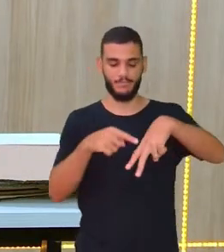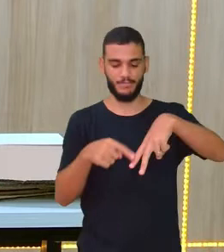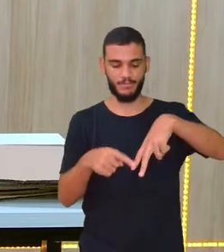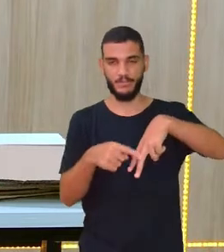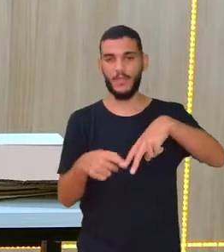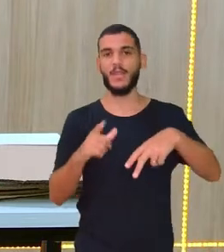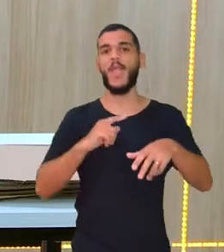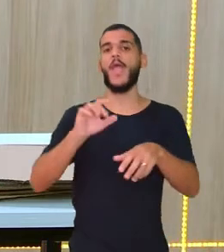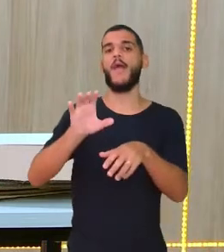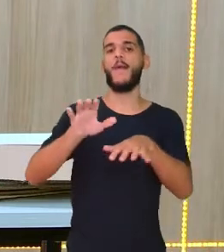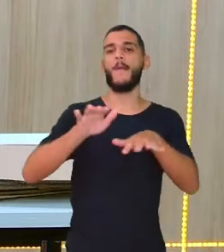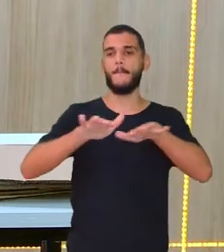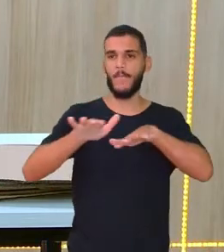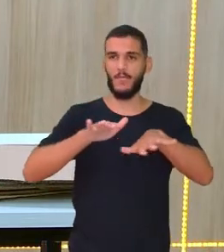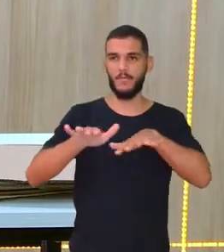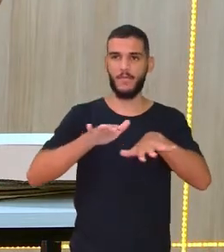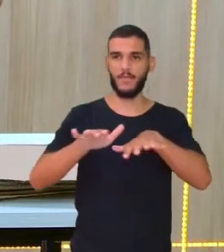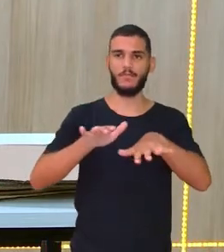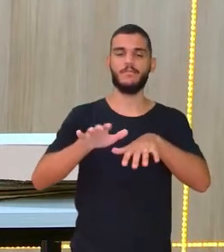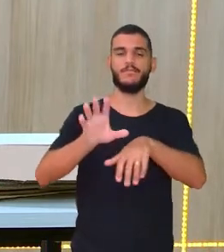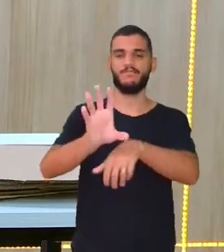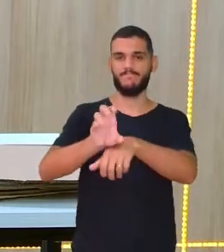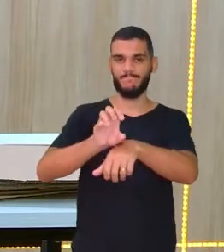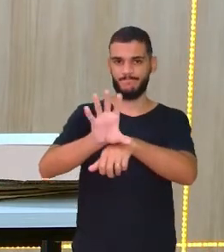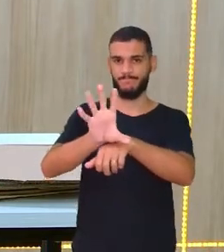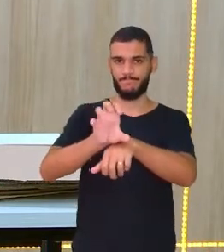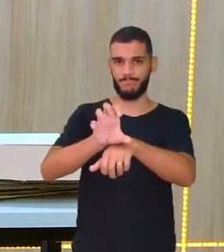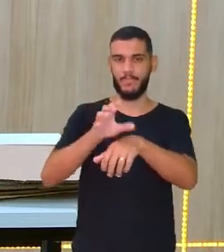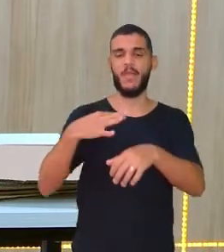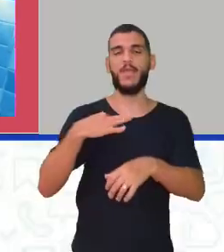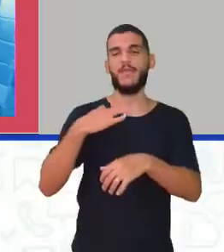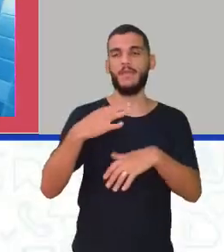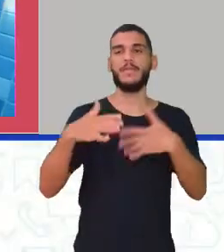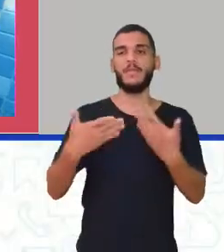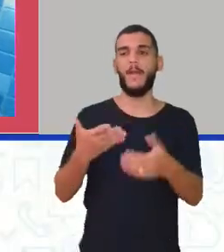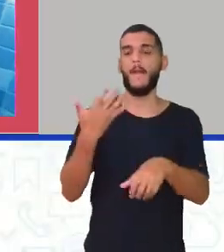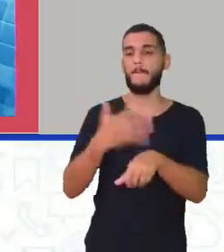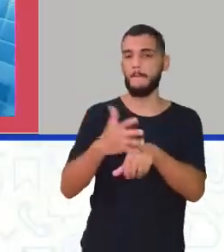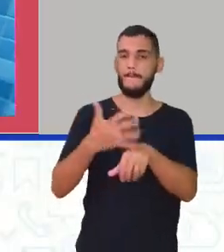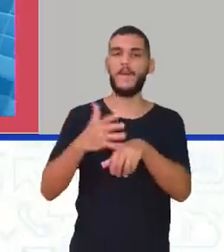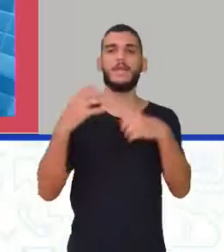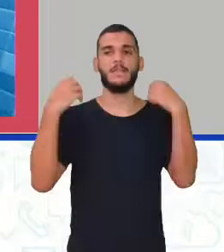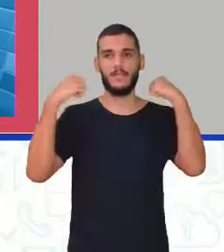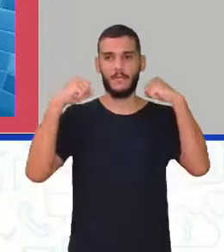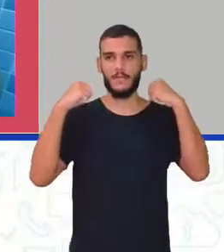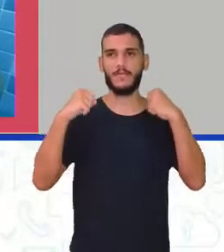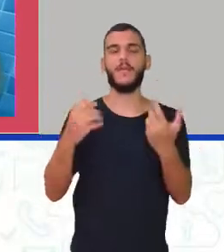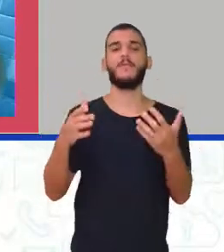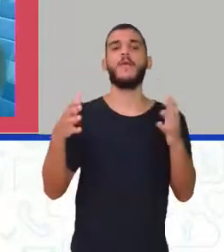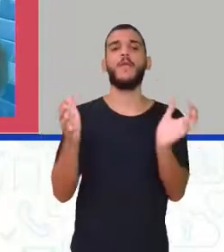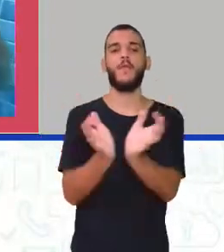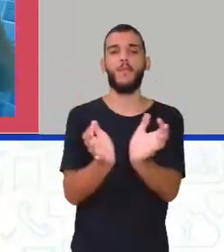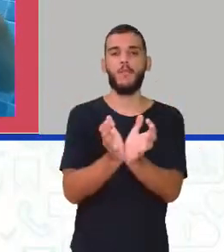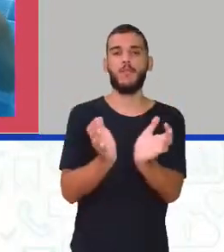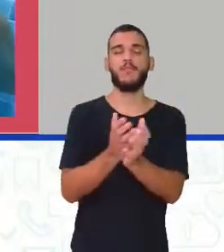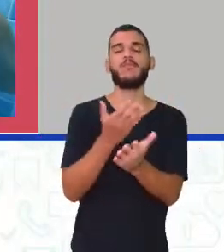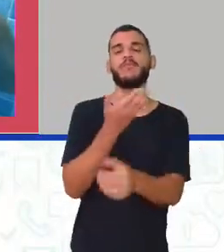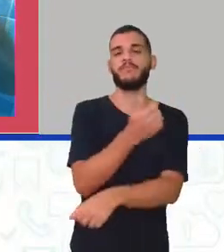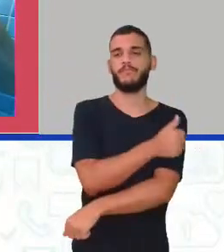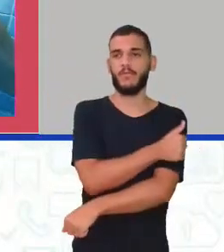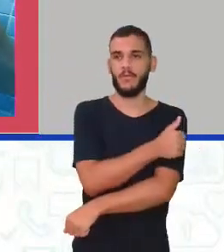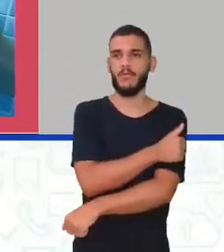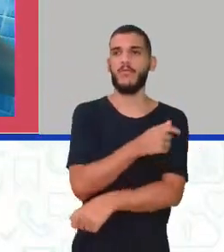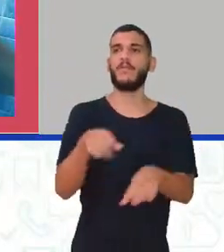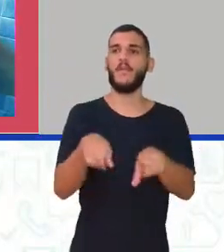movimentos de contração voluntária. Então, aí uma atividade física sendo feita, né, por um grupo de alunos. A questão aí